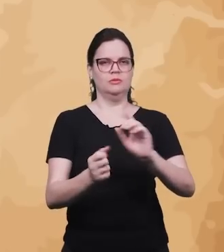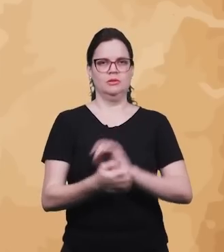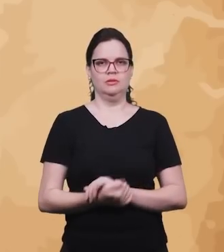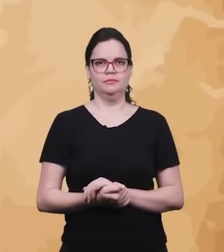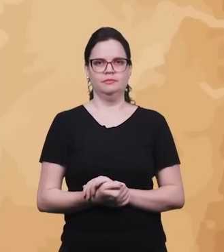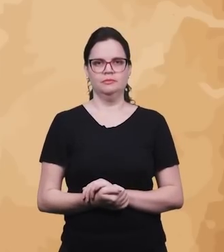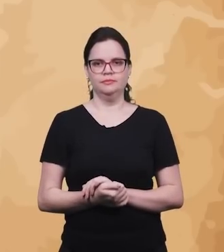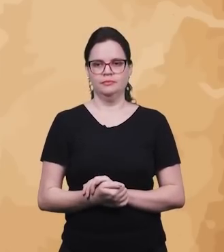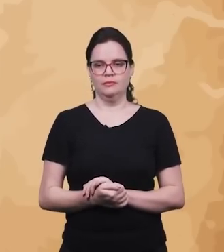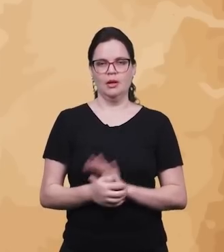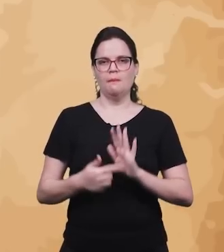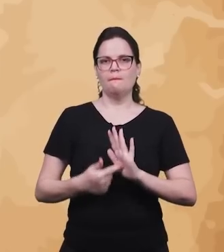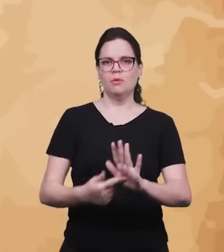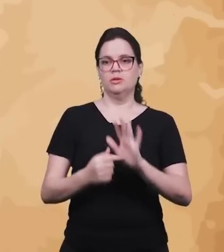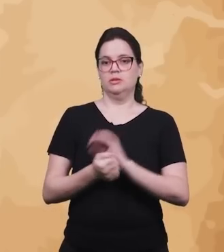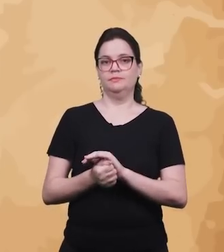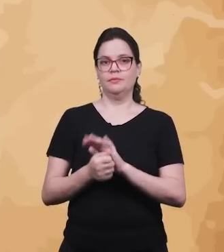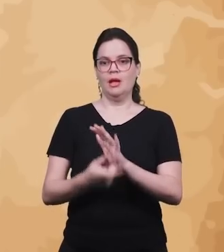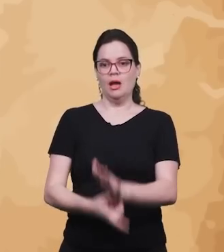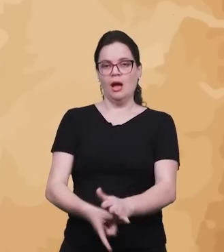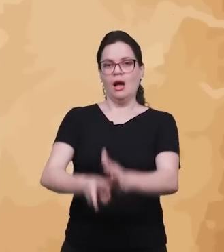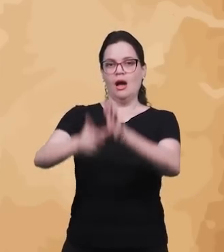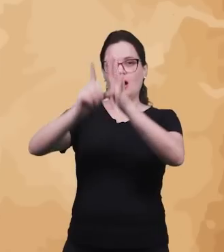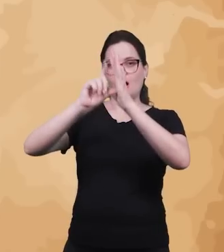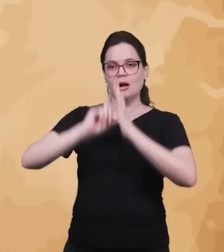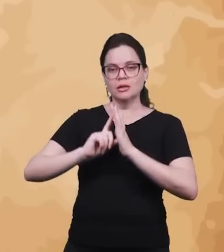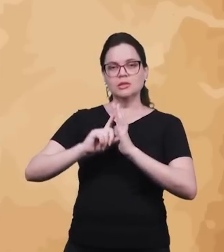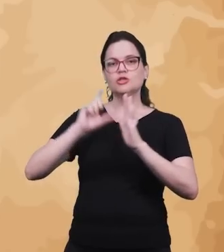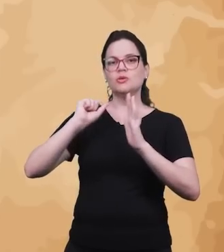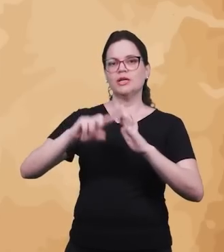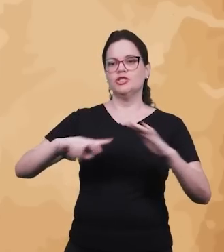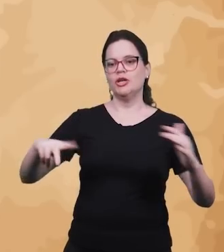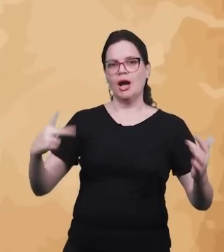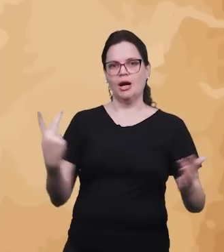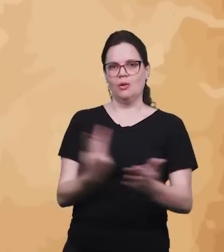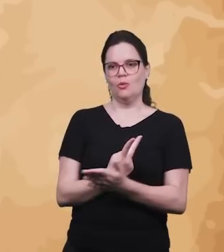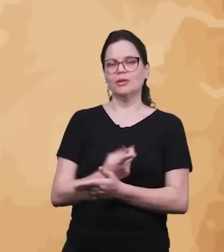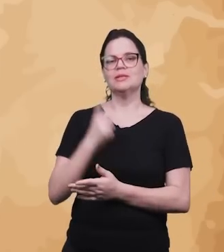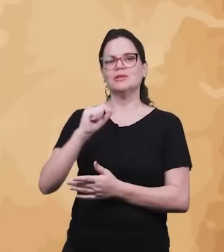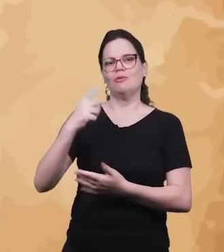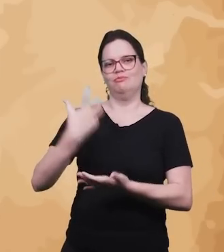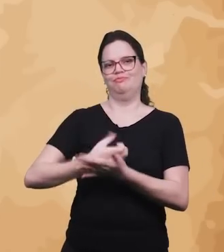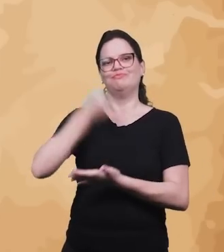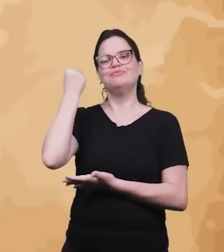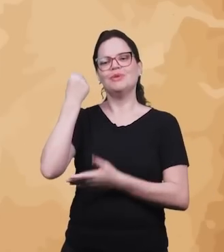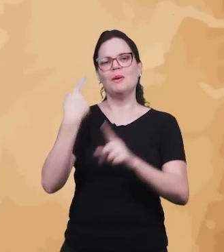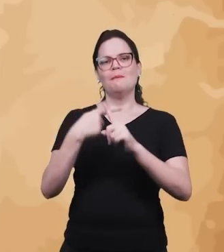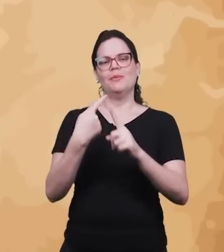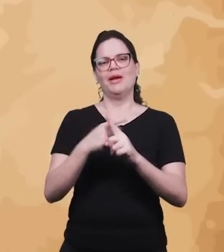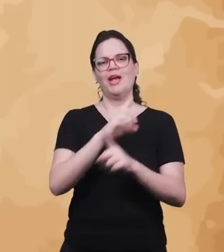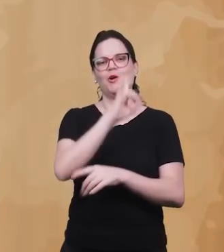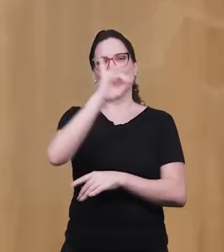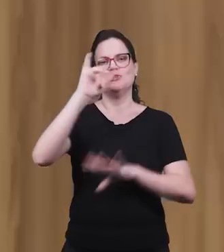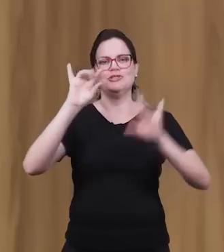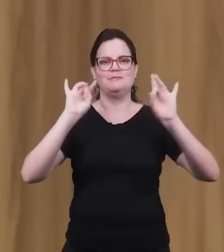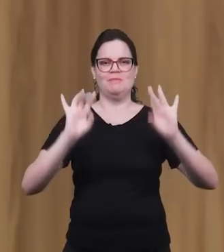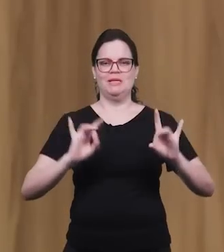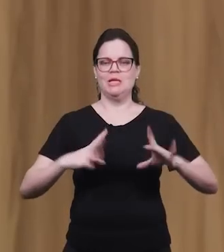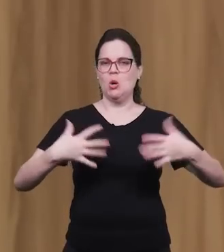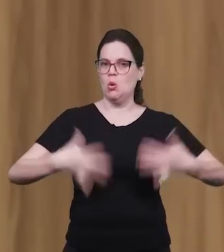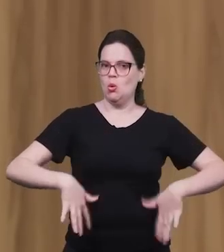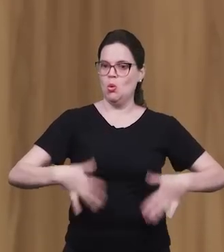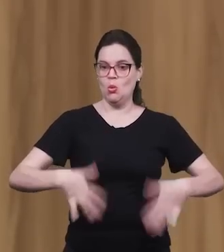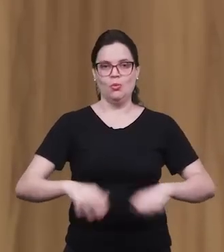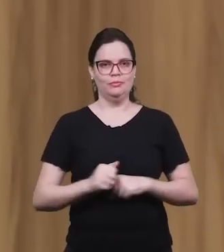ele pontua: antes que venha o grande e terrível dia do Senhor. Ou seja, essa operação ela vai até o momento